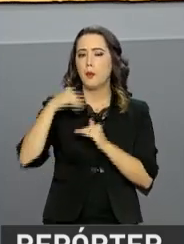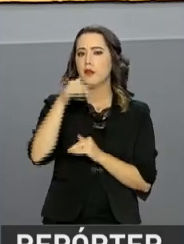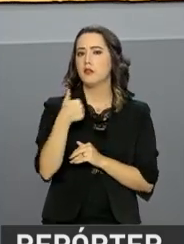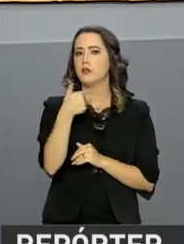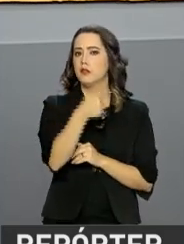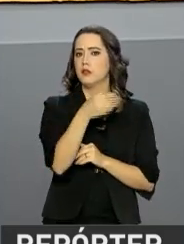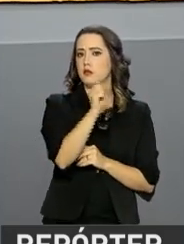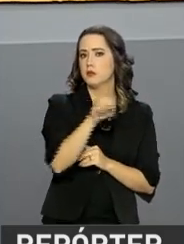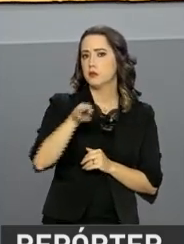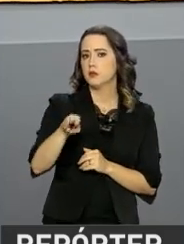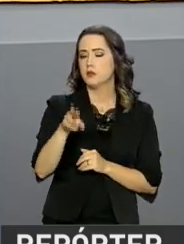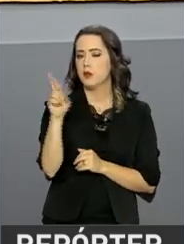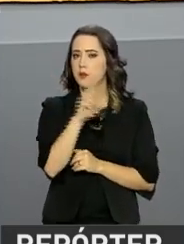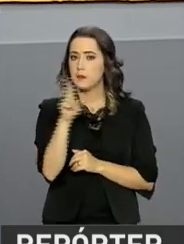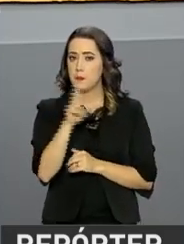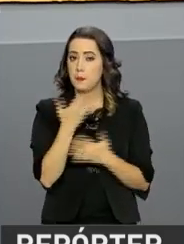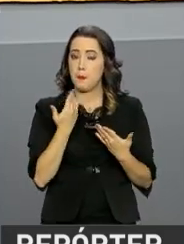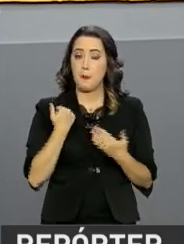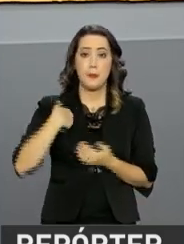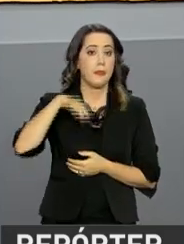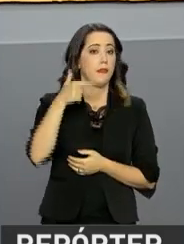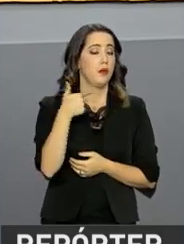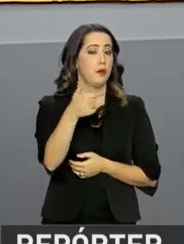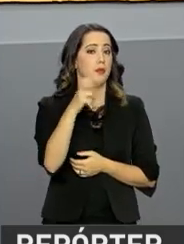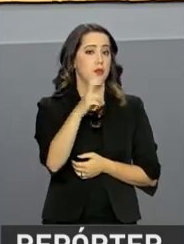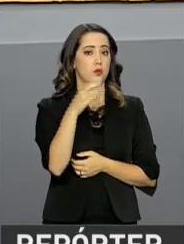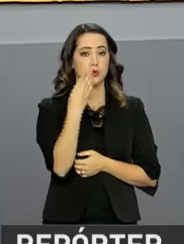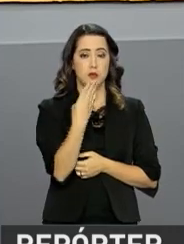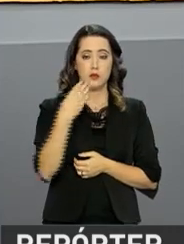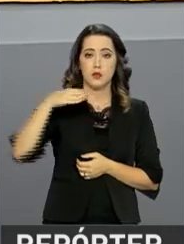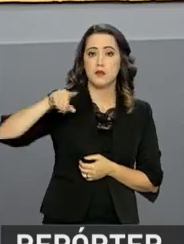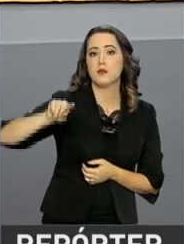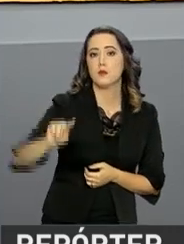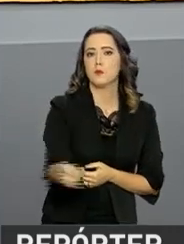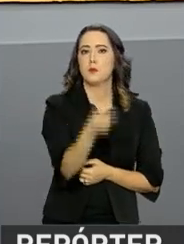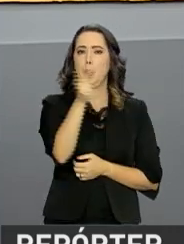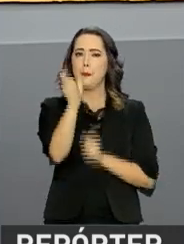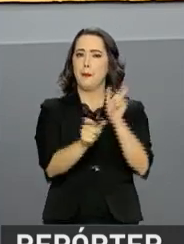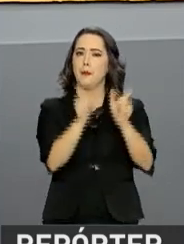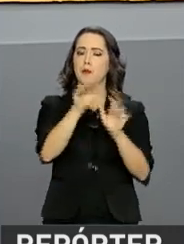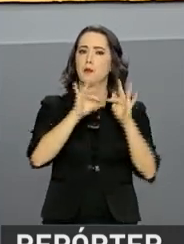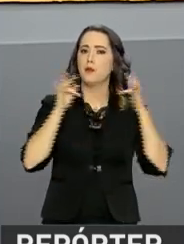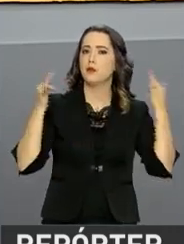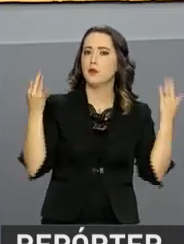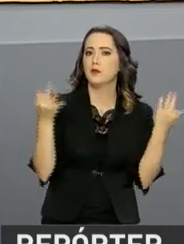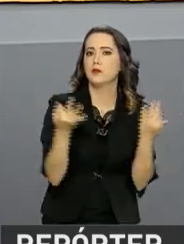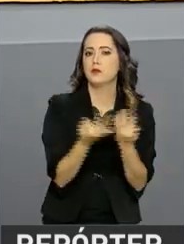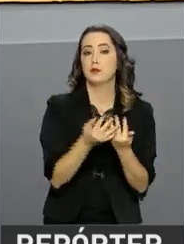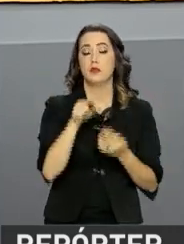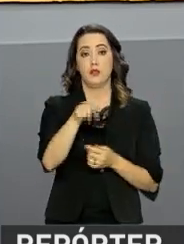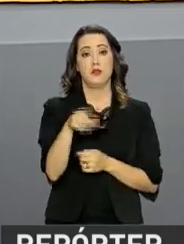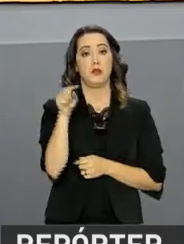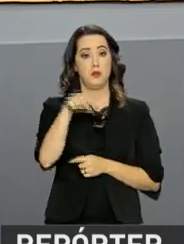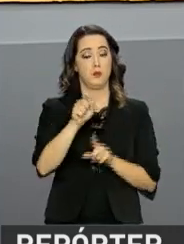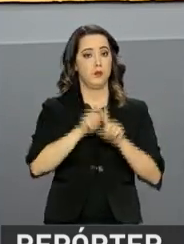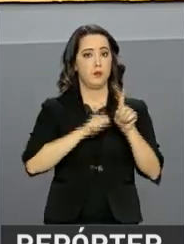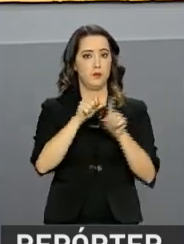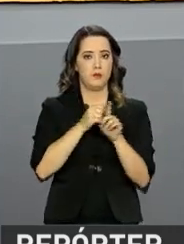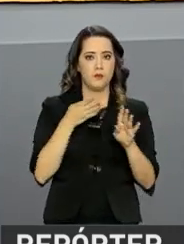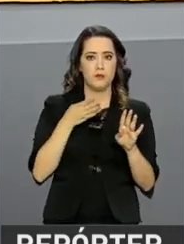mais de 178 reais mais de 254 mil e 505 554 mílias